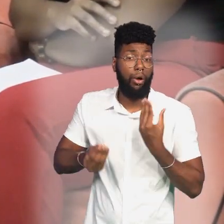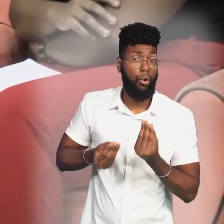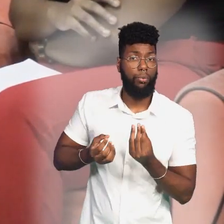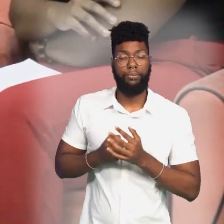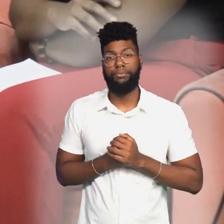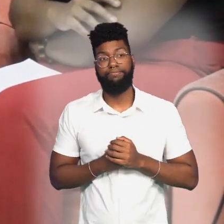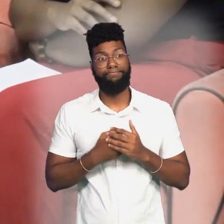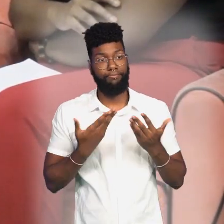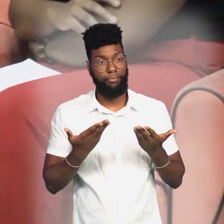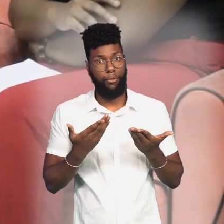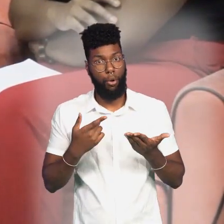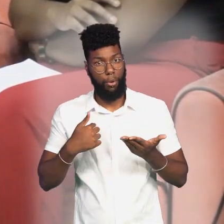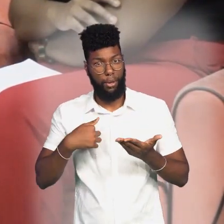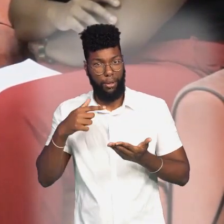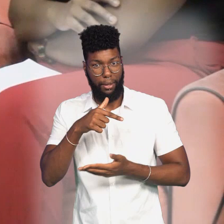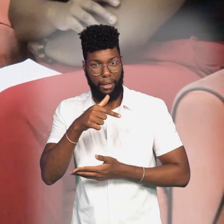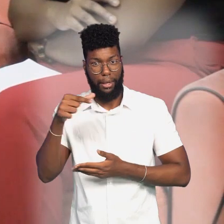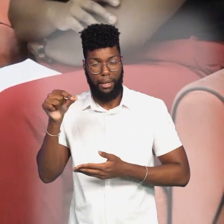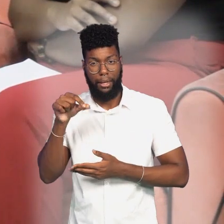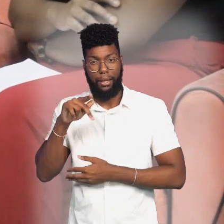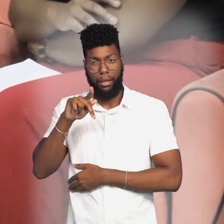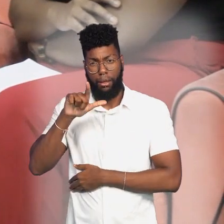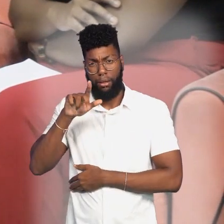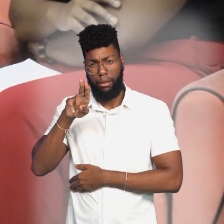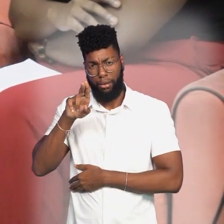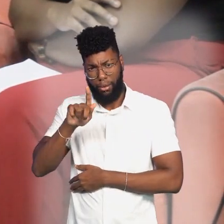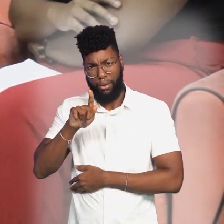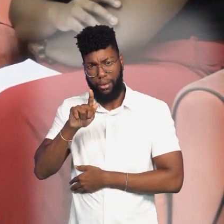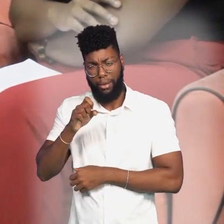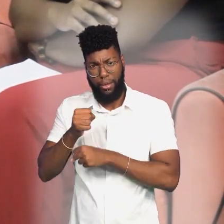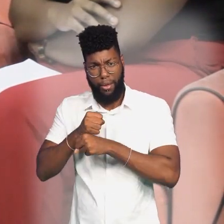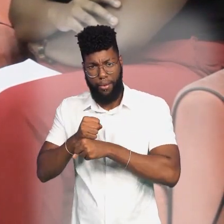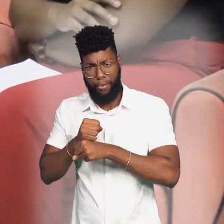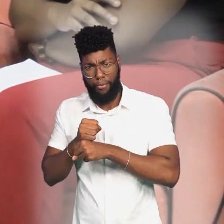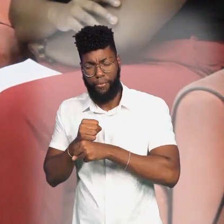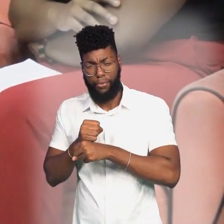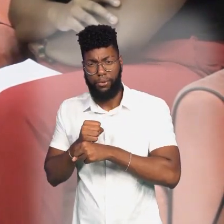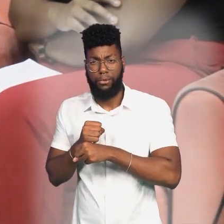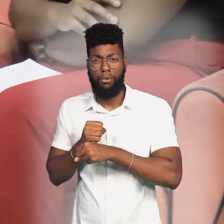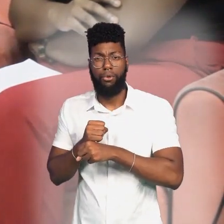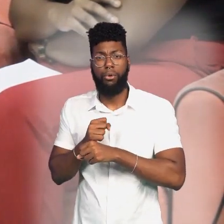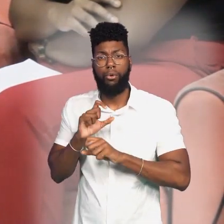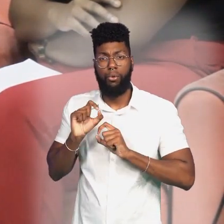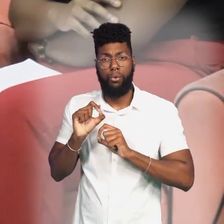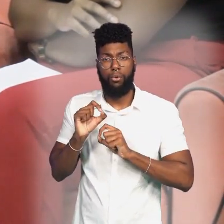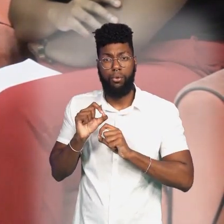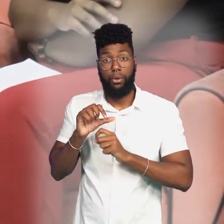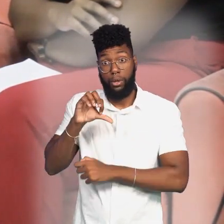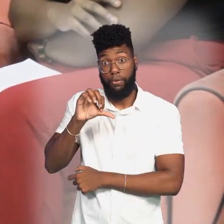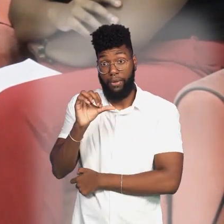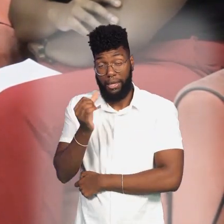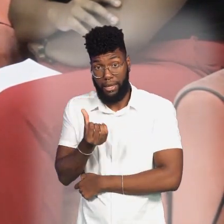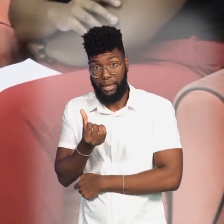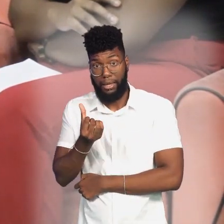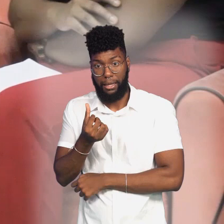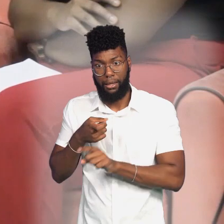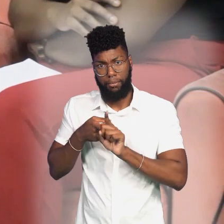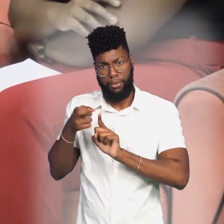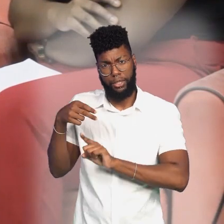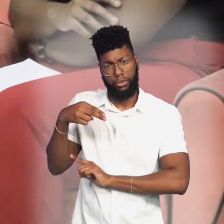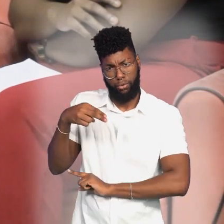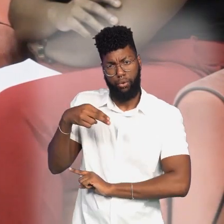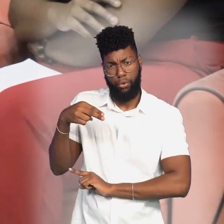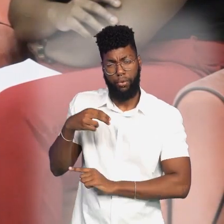da Clube em novembro de 96, e